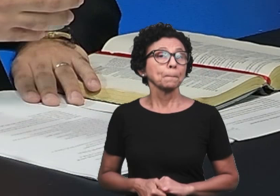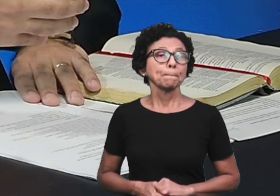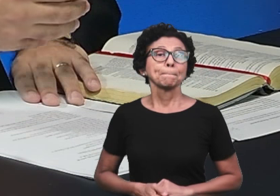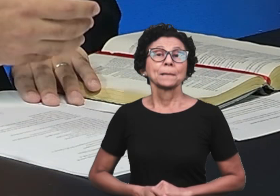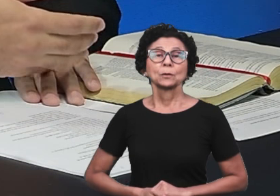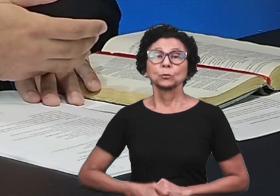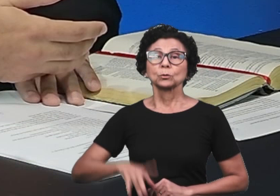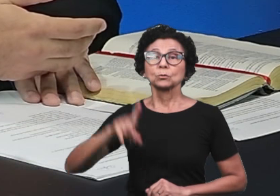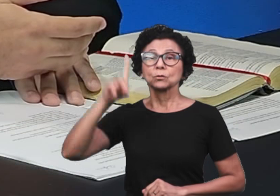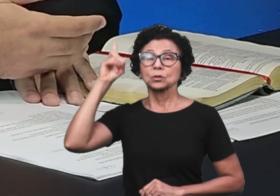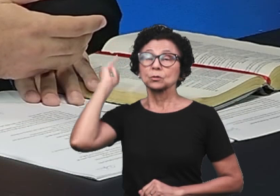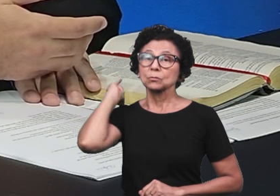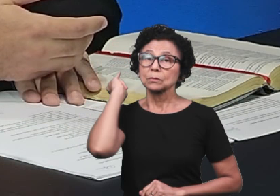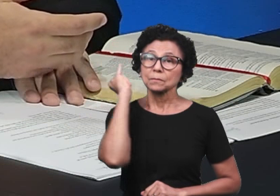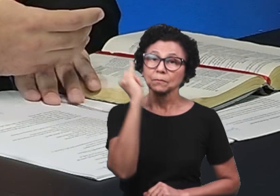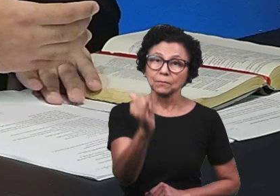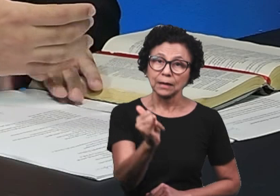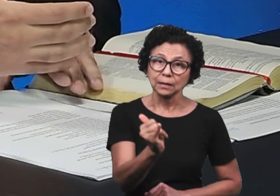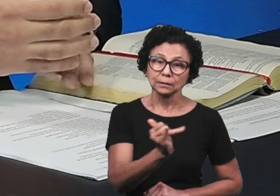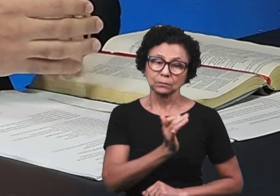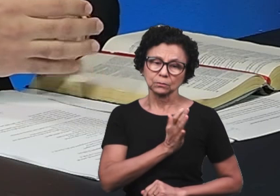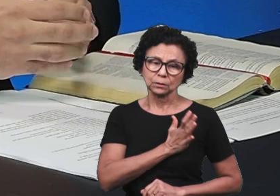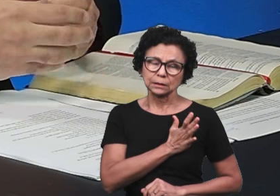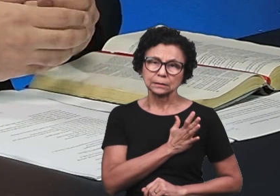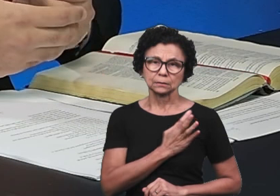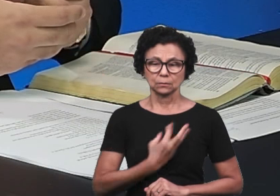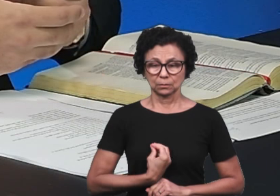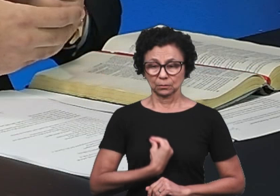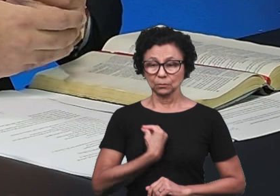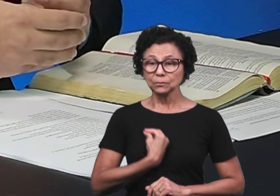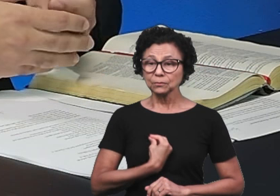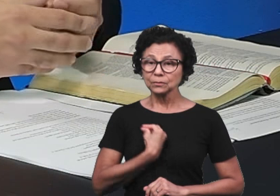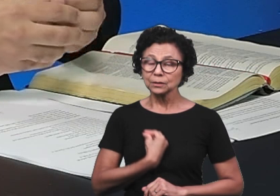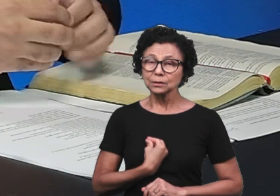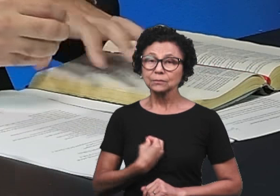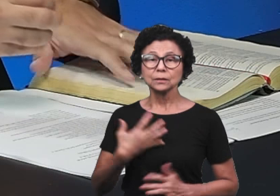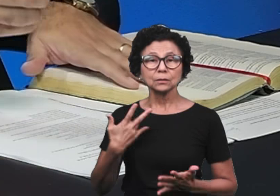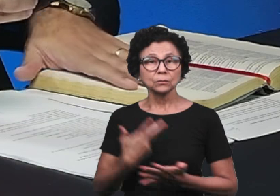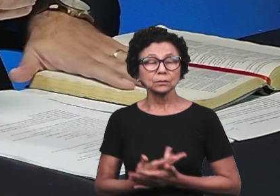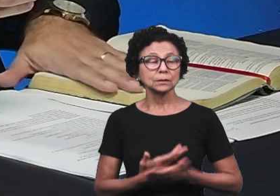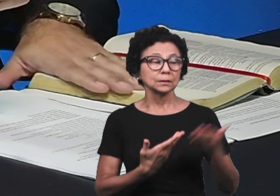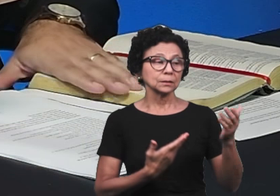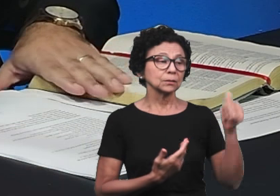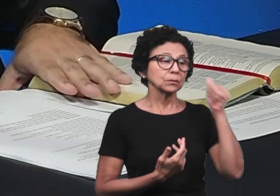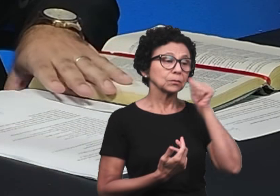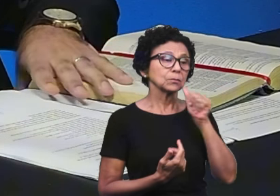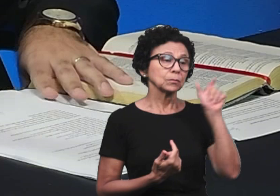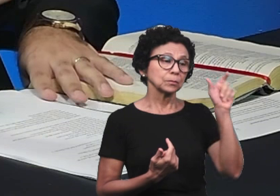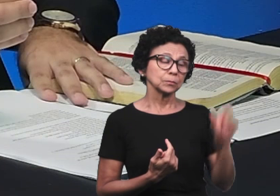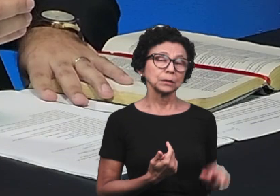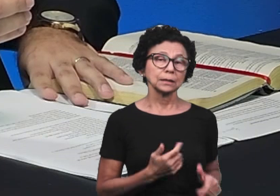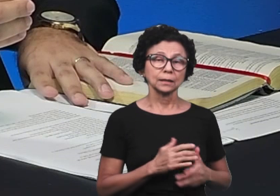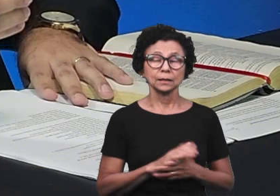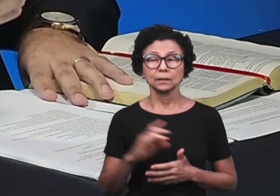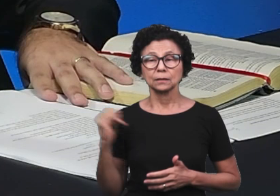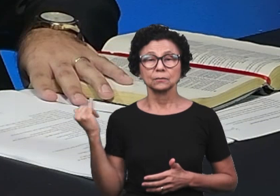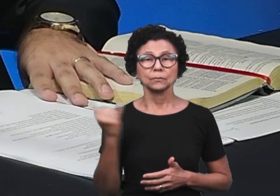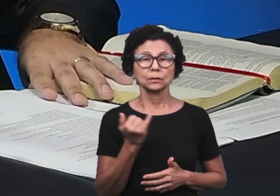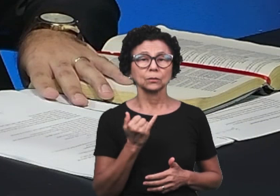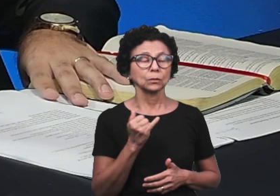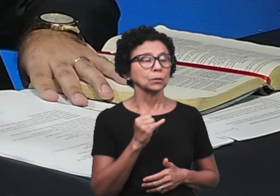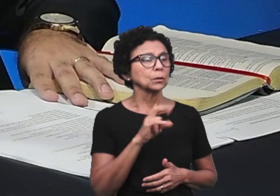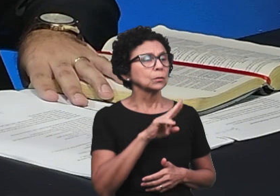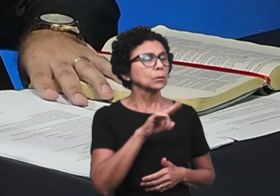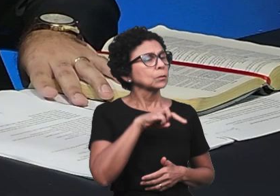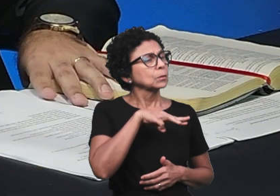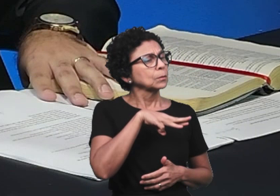se revela ao homem. E essa revelação para Maria se deu através do chamado, quando ele diz assim, Maria. Quando